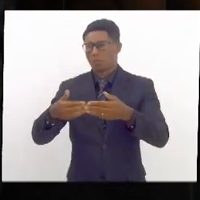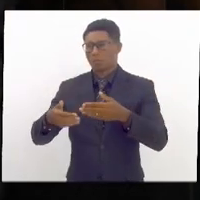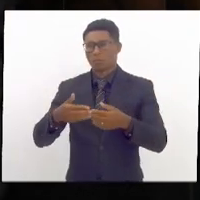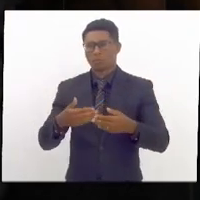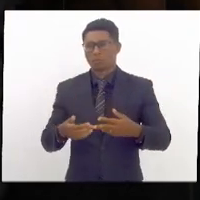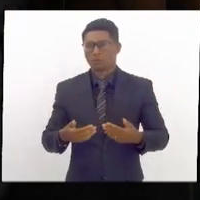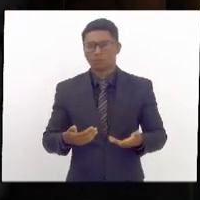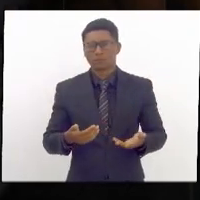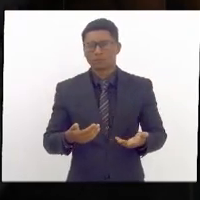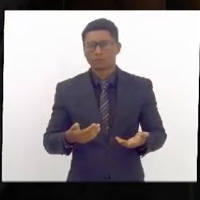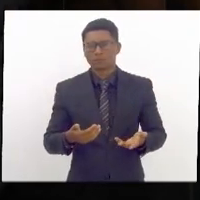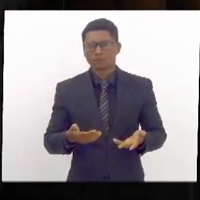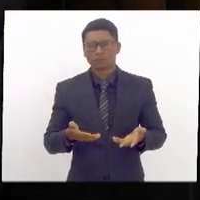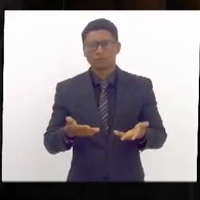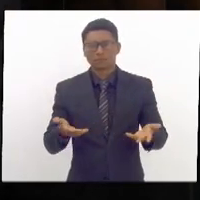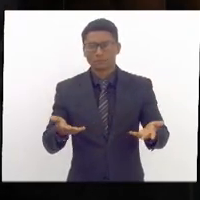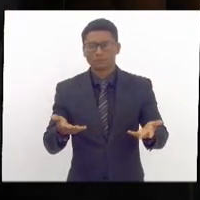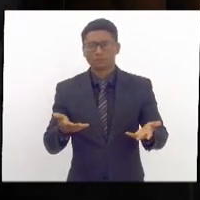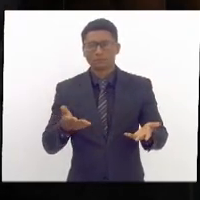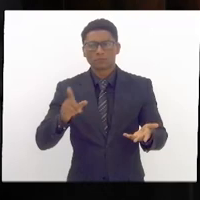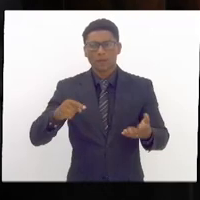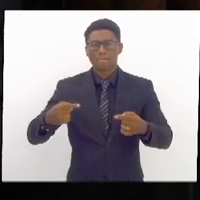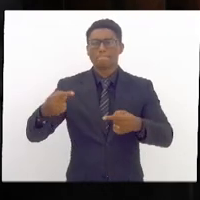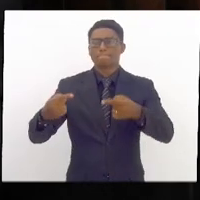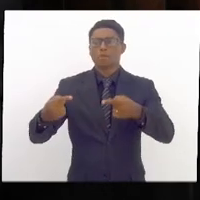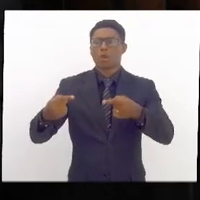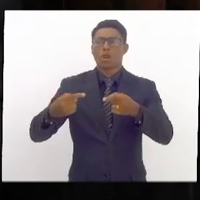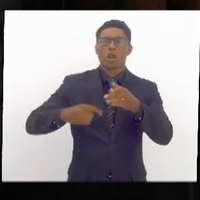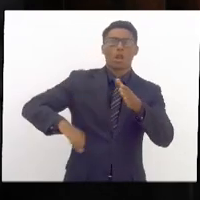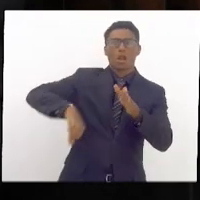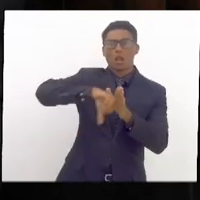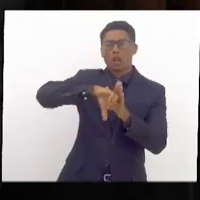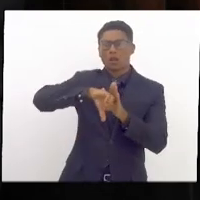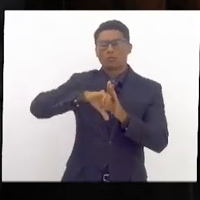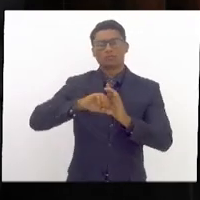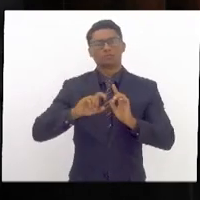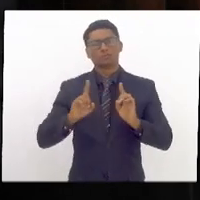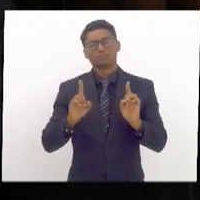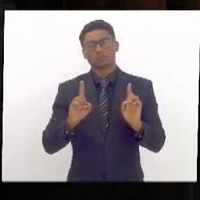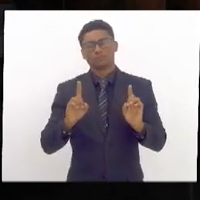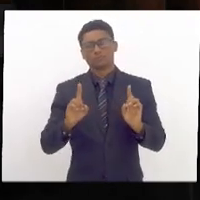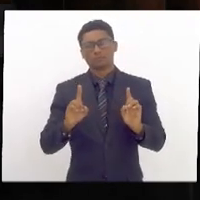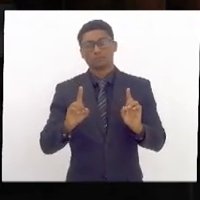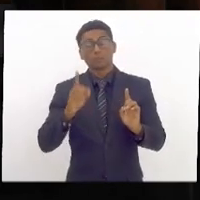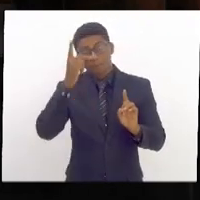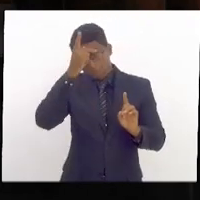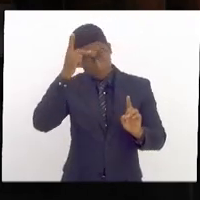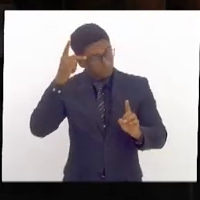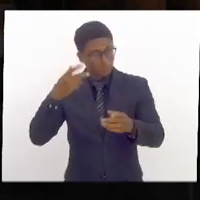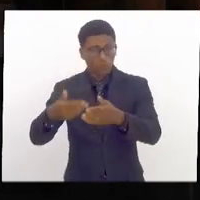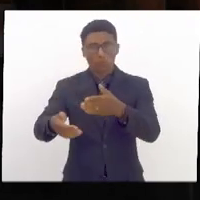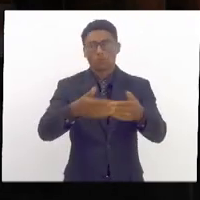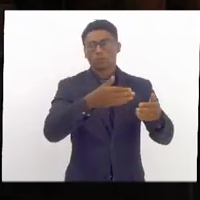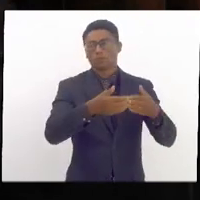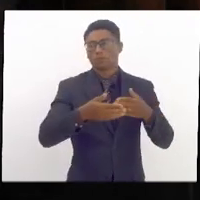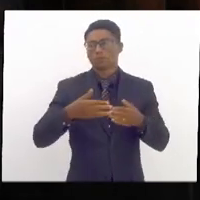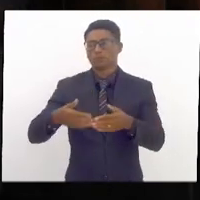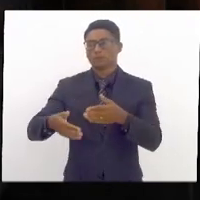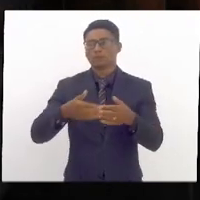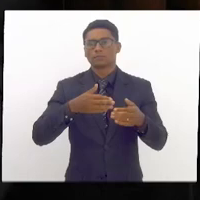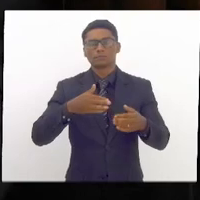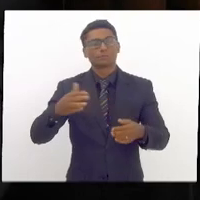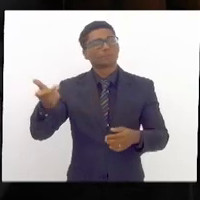aqui ressaltar, de criminalização da política, Rejane, não se trata disso aqui. A quem quer que seja, a ideia de